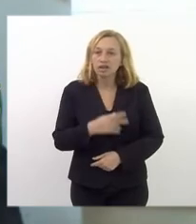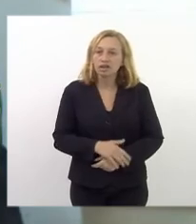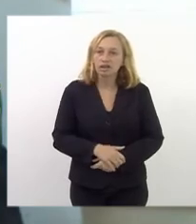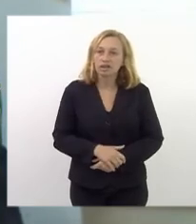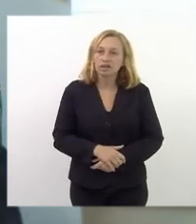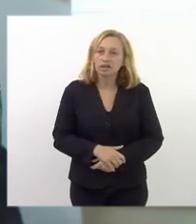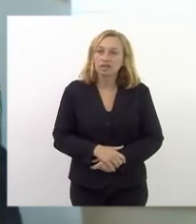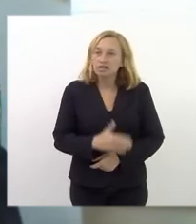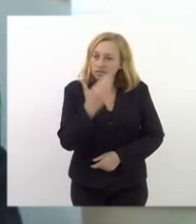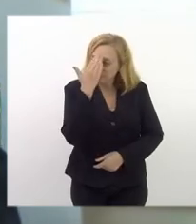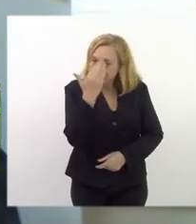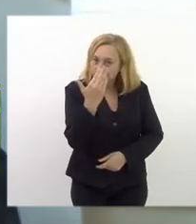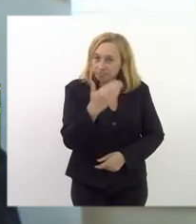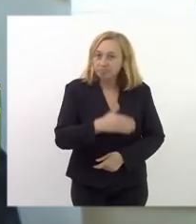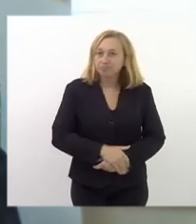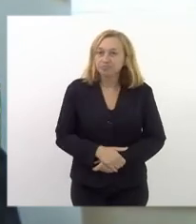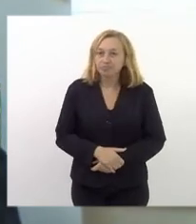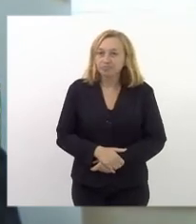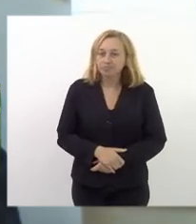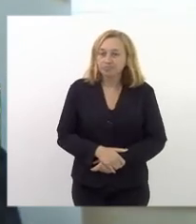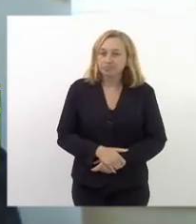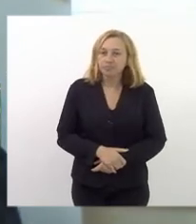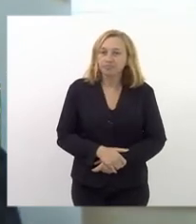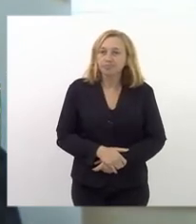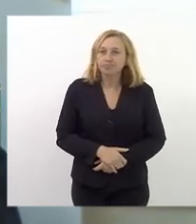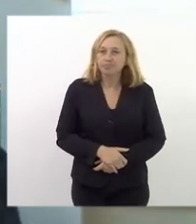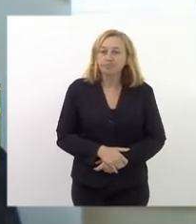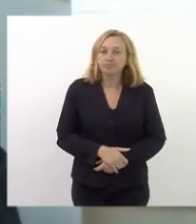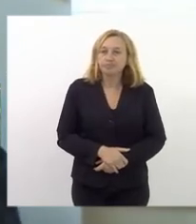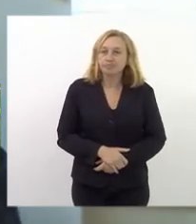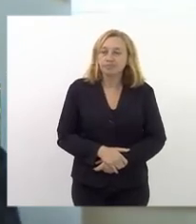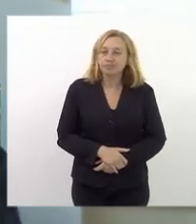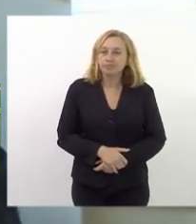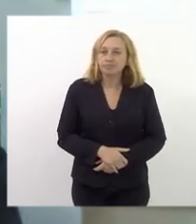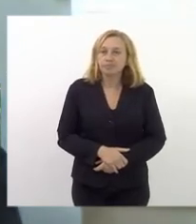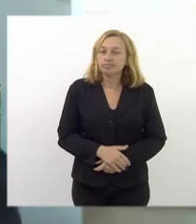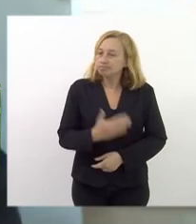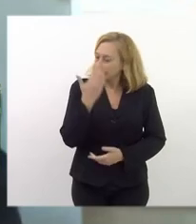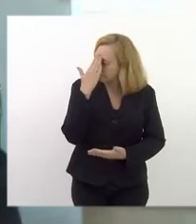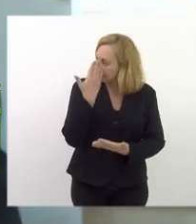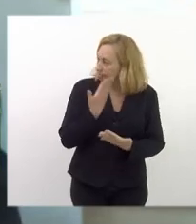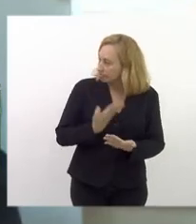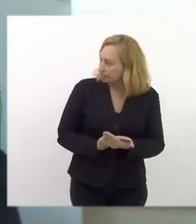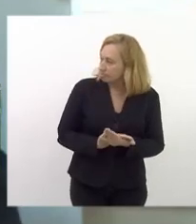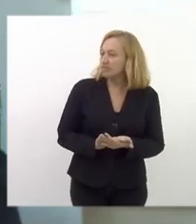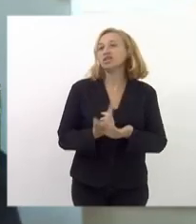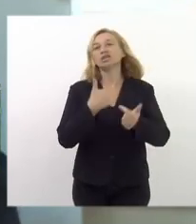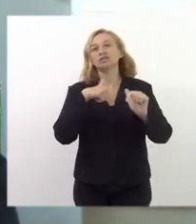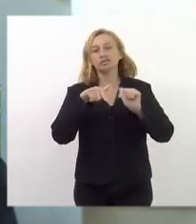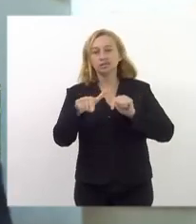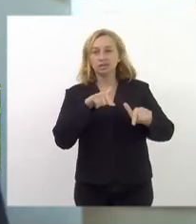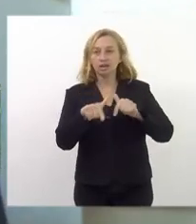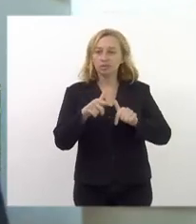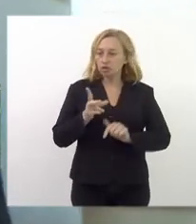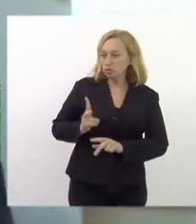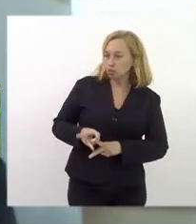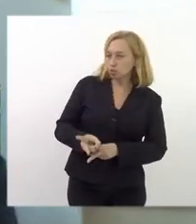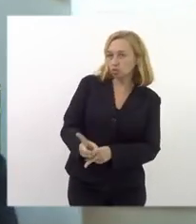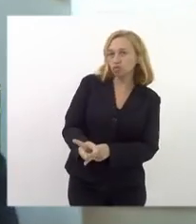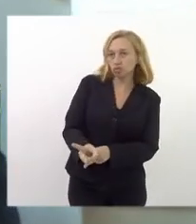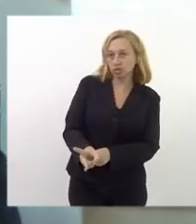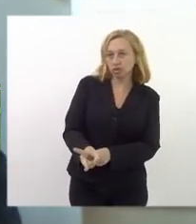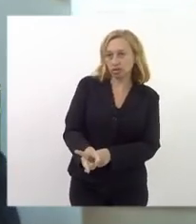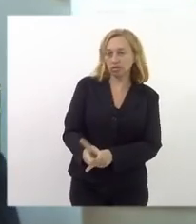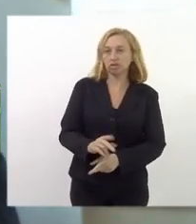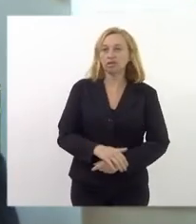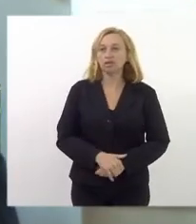é agradecer ao secretário Nelson Rocha pela confiança aqui no trabalho, que nós vamos dar continuidade. O